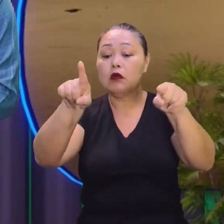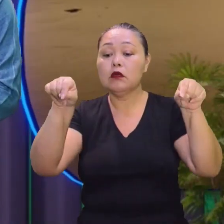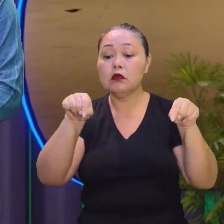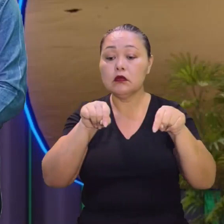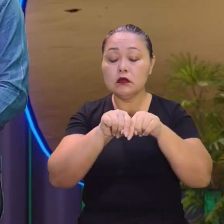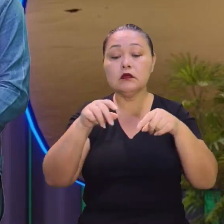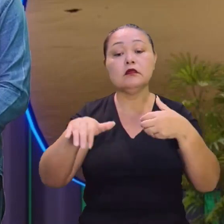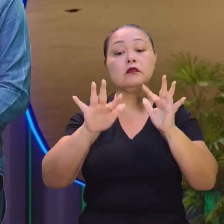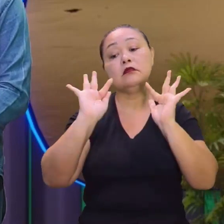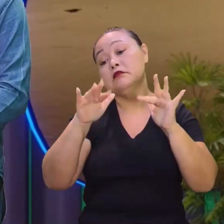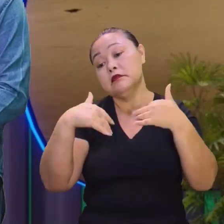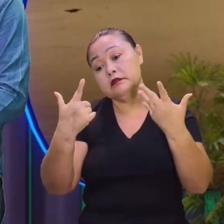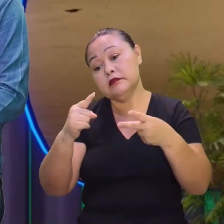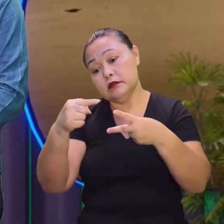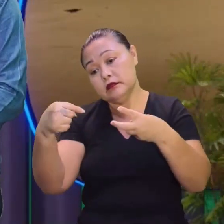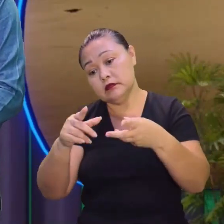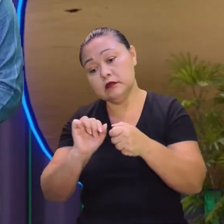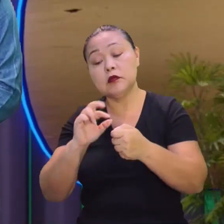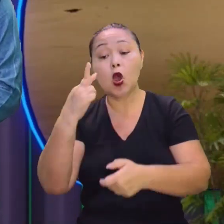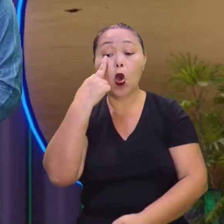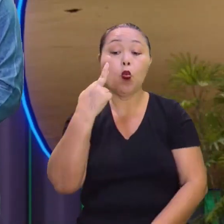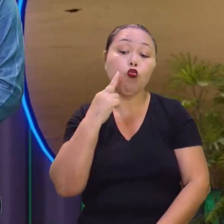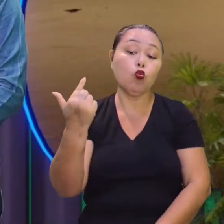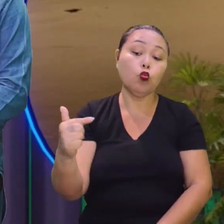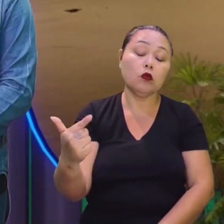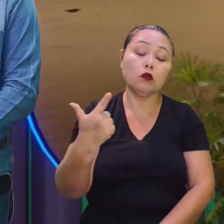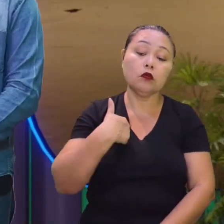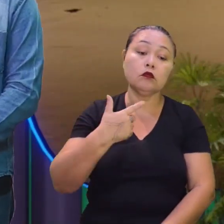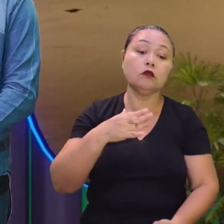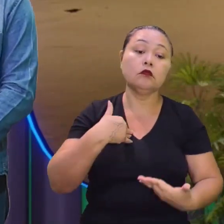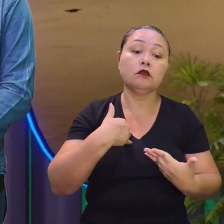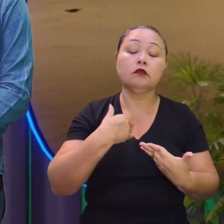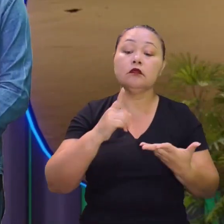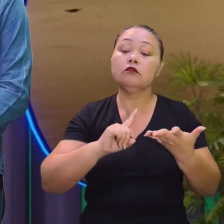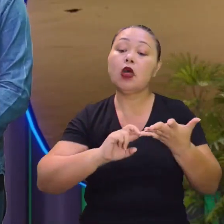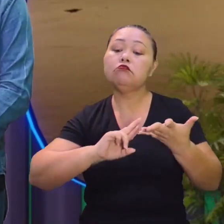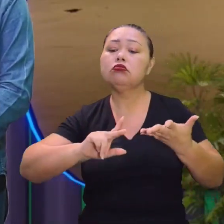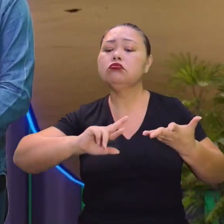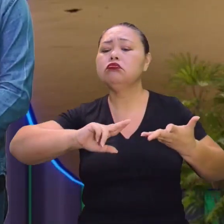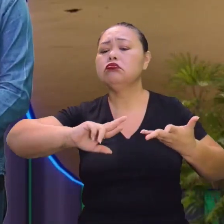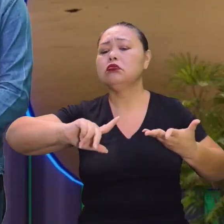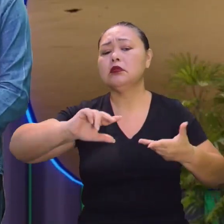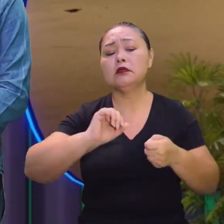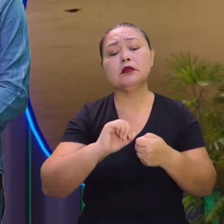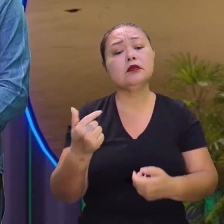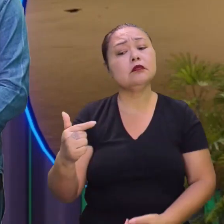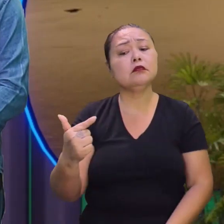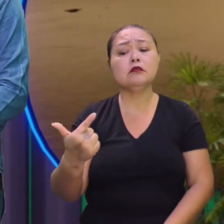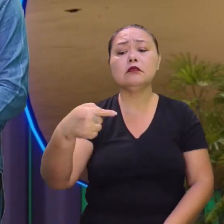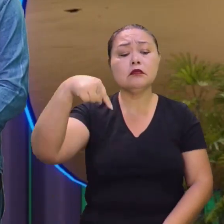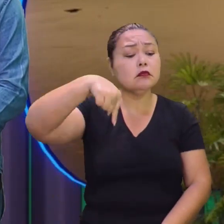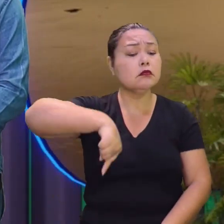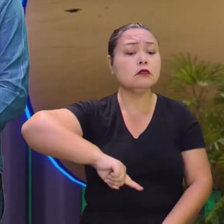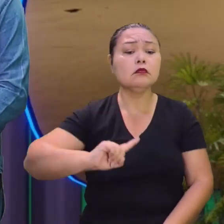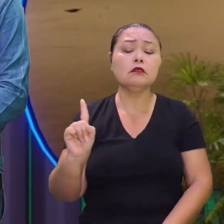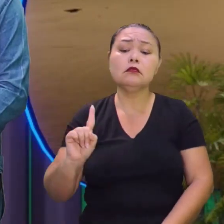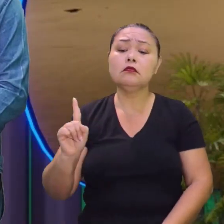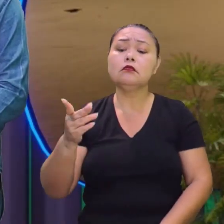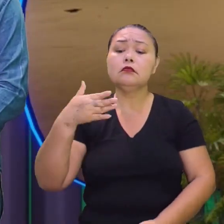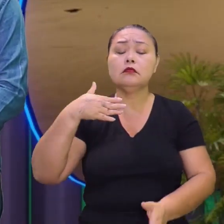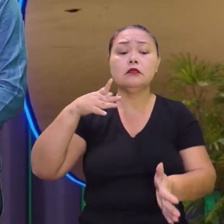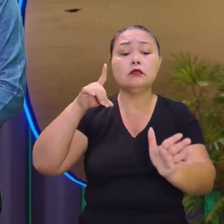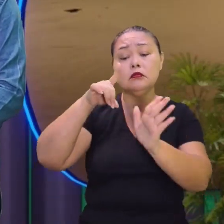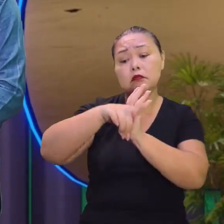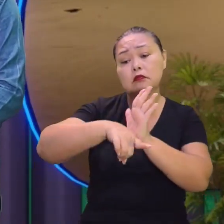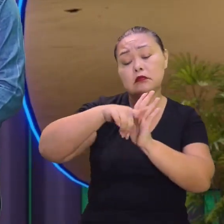lagoas, enfim. Beleza? Então, Rondônia não tem uma matriz de transporte diversificado, porque a gente não tem aqui